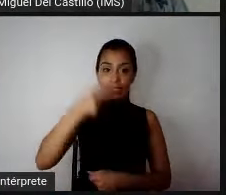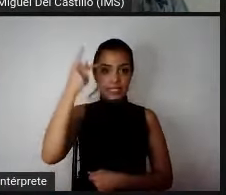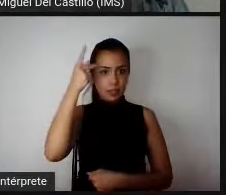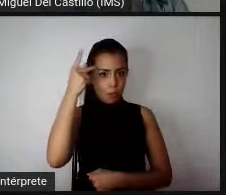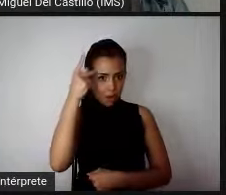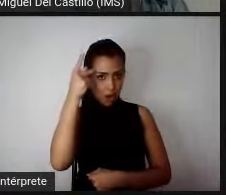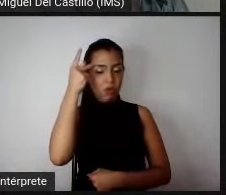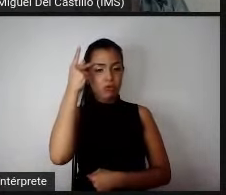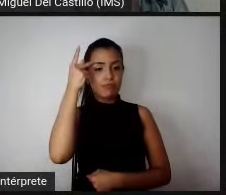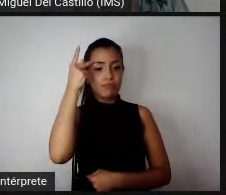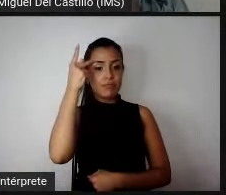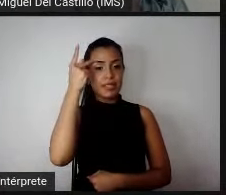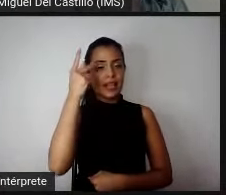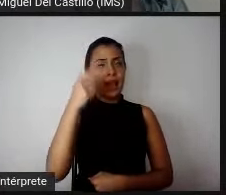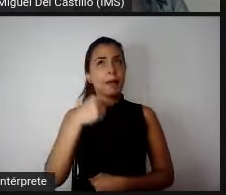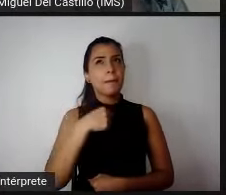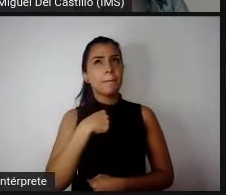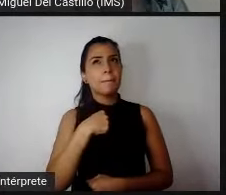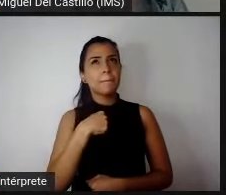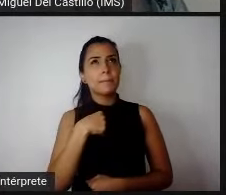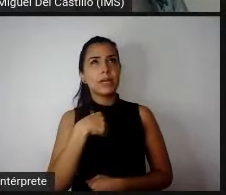fomos na Prestes Maia.